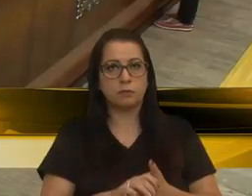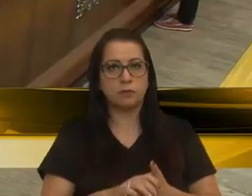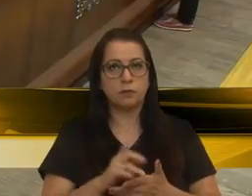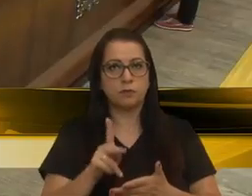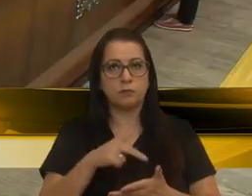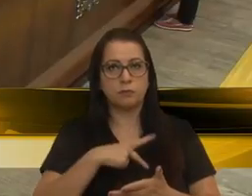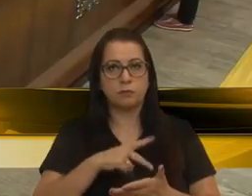Era isso, senhor presidente. aí Tchau, tchau. Tchau. Tchau.